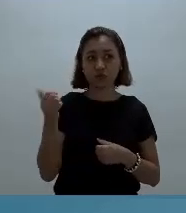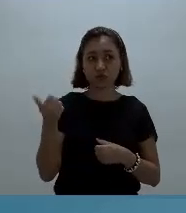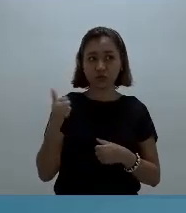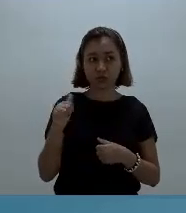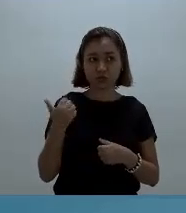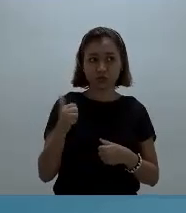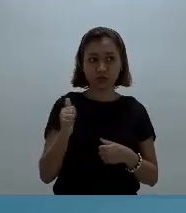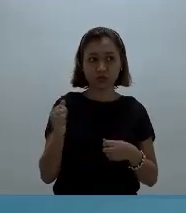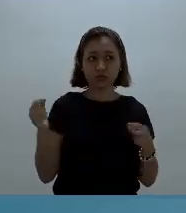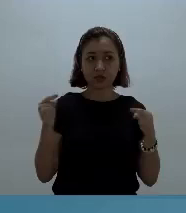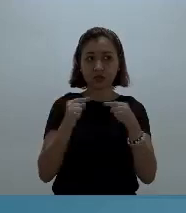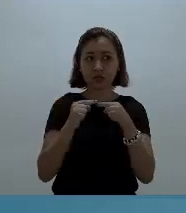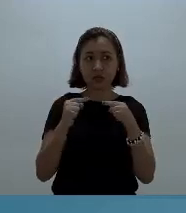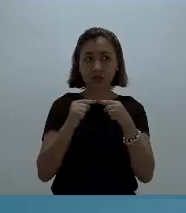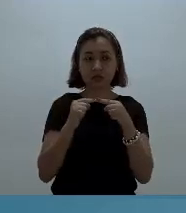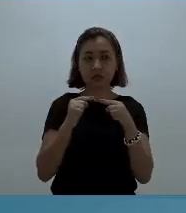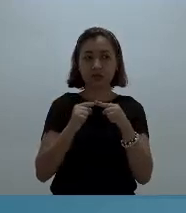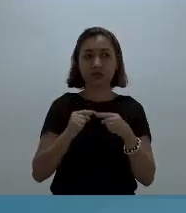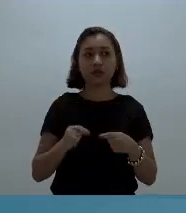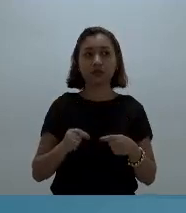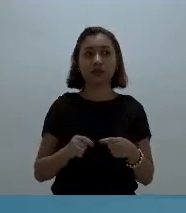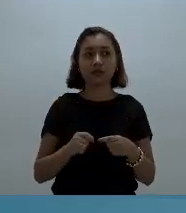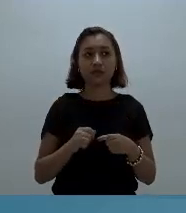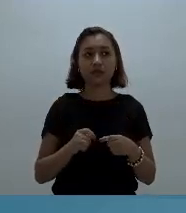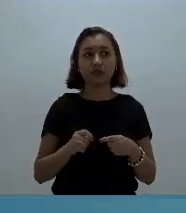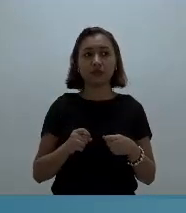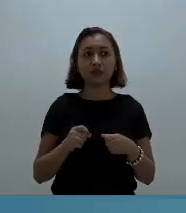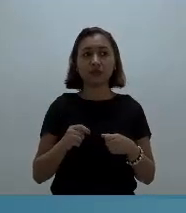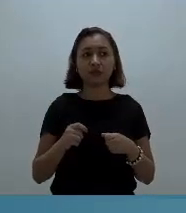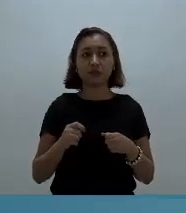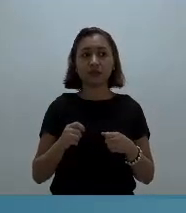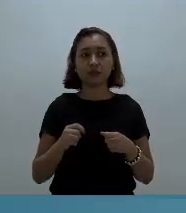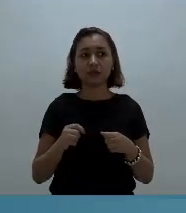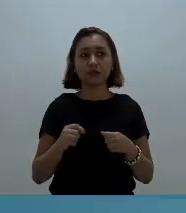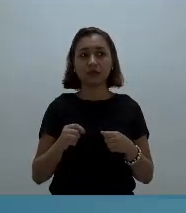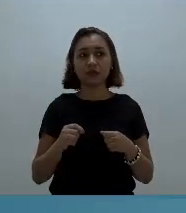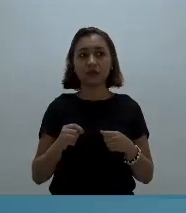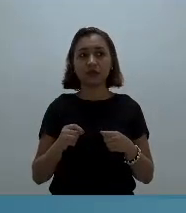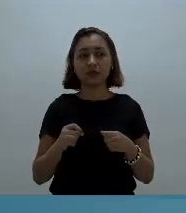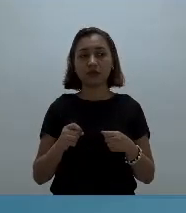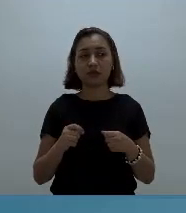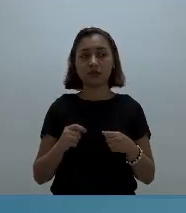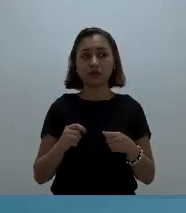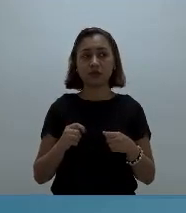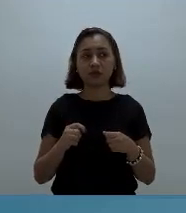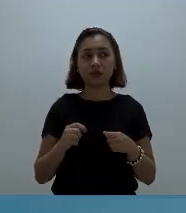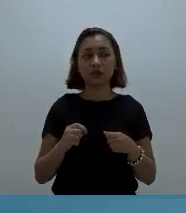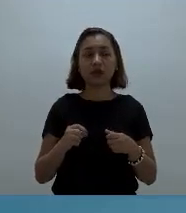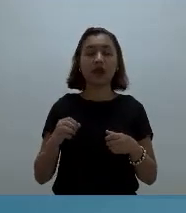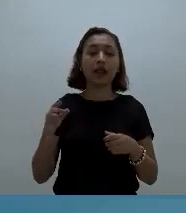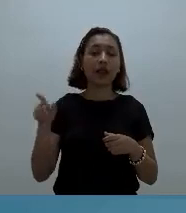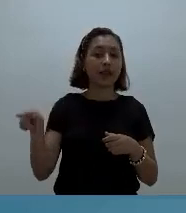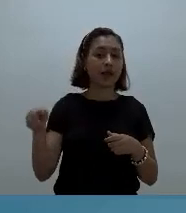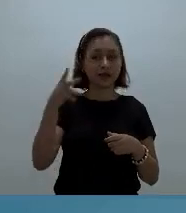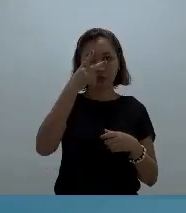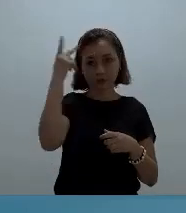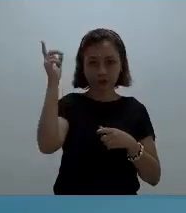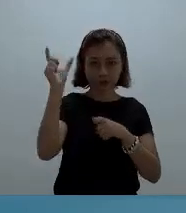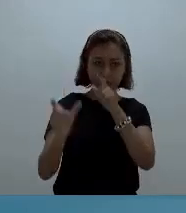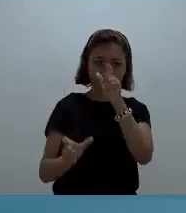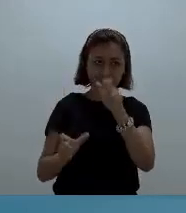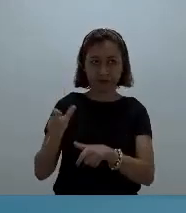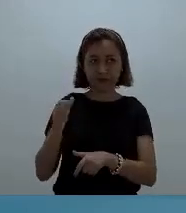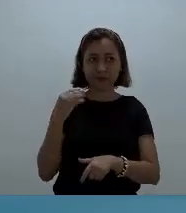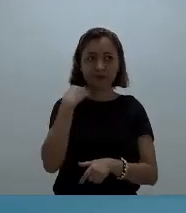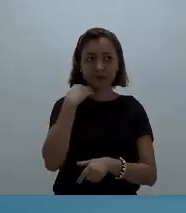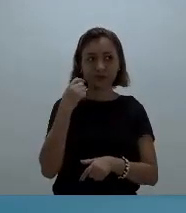normas relativas ao procedimento administrativo disciplinar aplicado aos magistrados. O proponente é